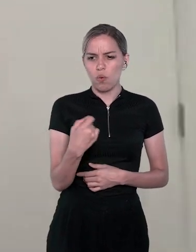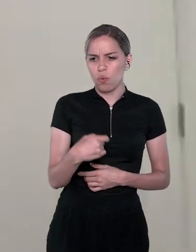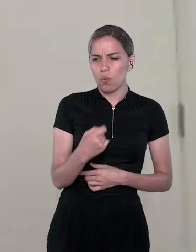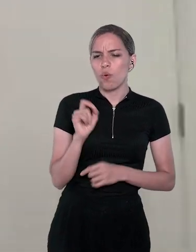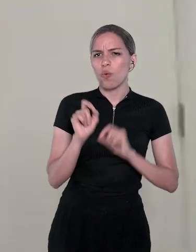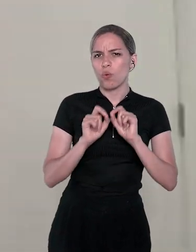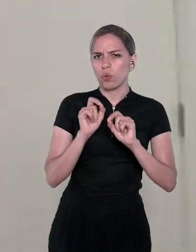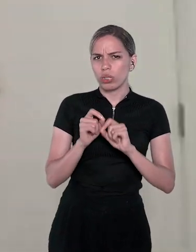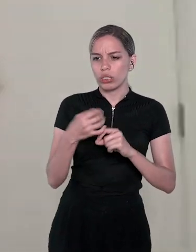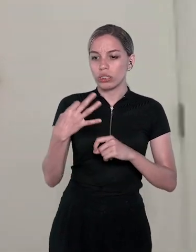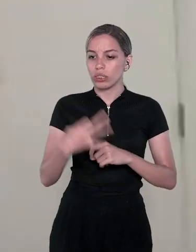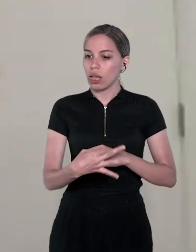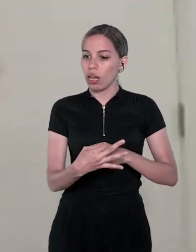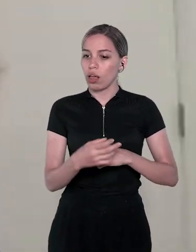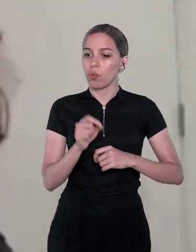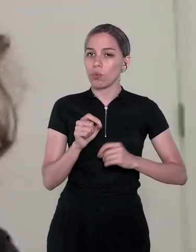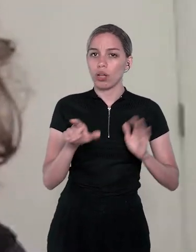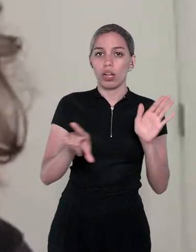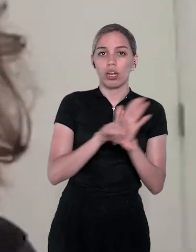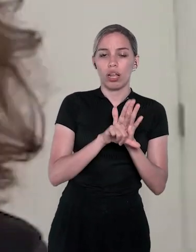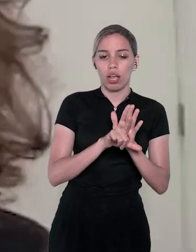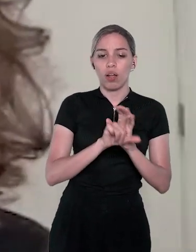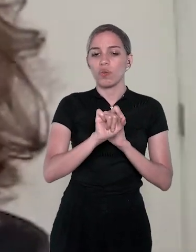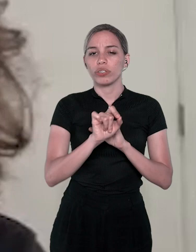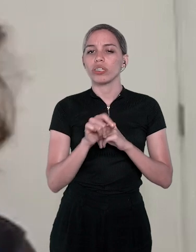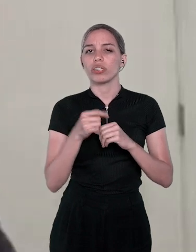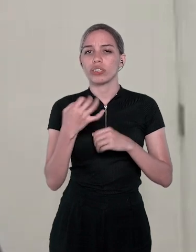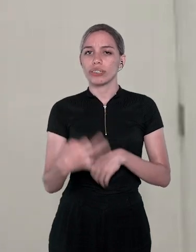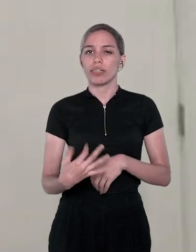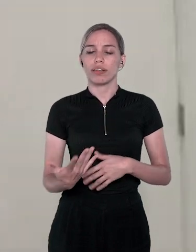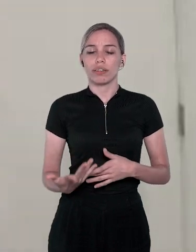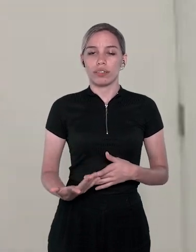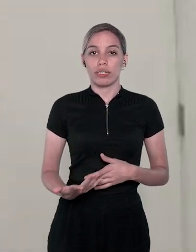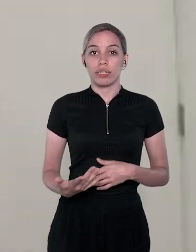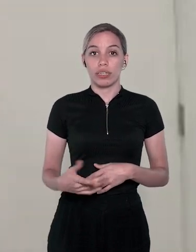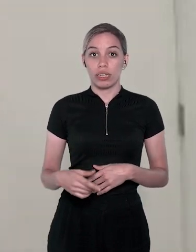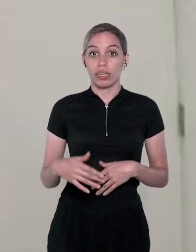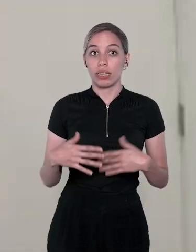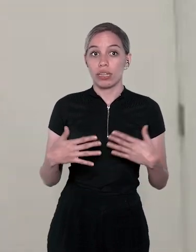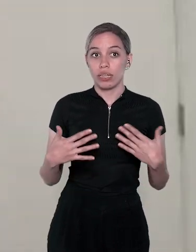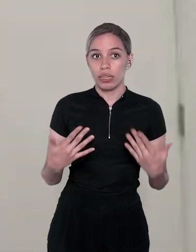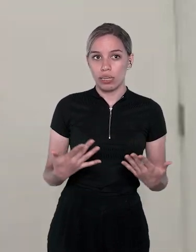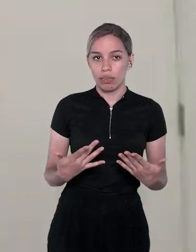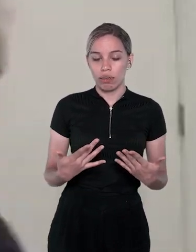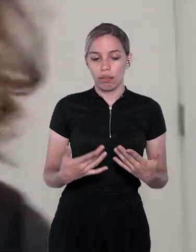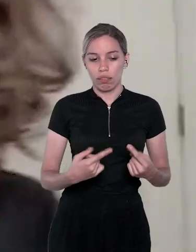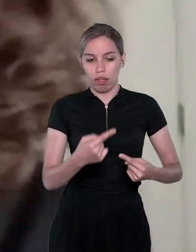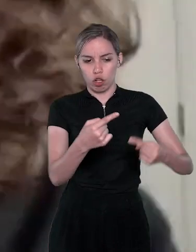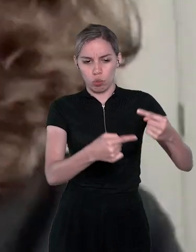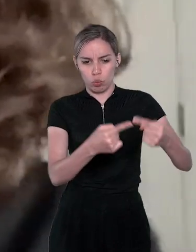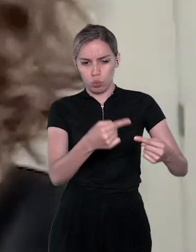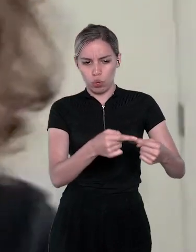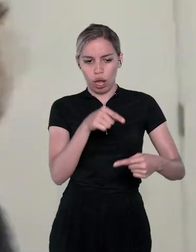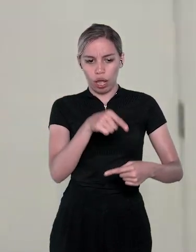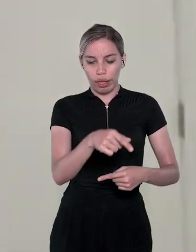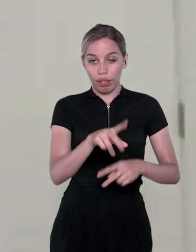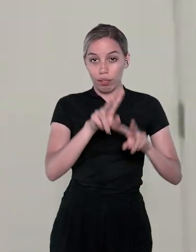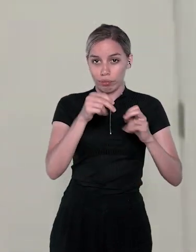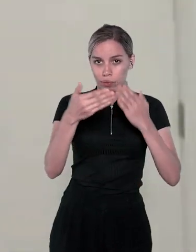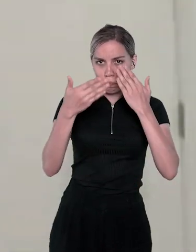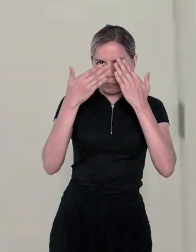não punir, o que é o crime, o que é a lei, e essa discussão, ela também bordeja a